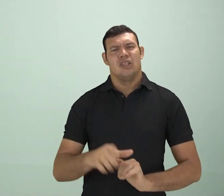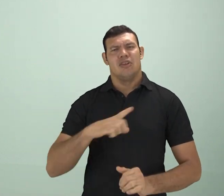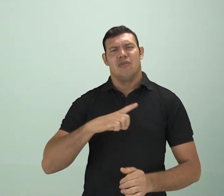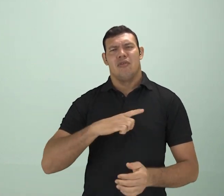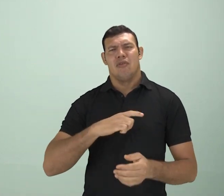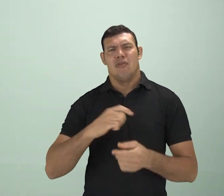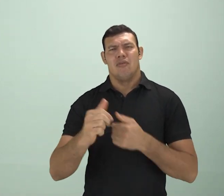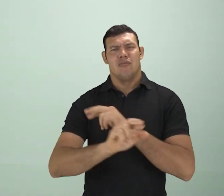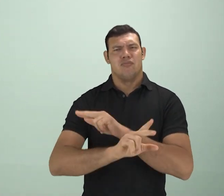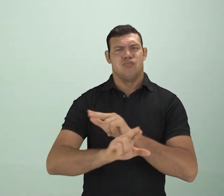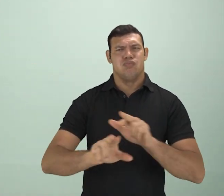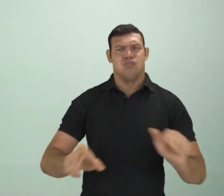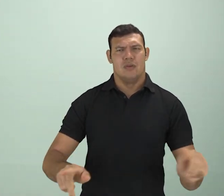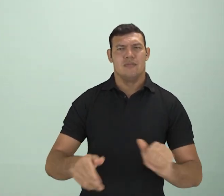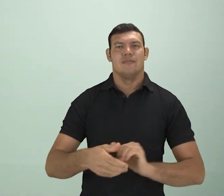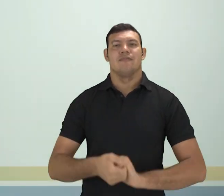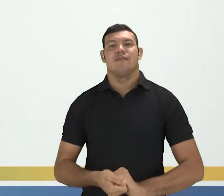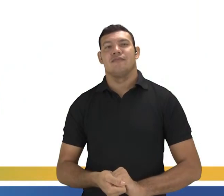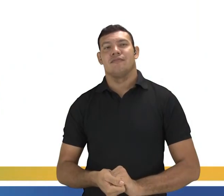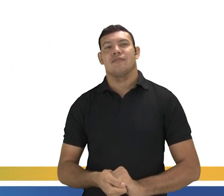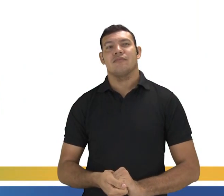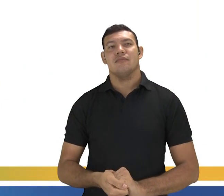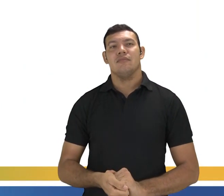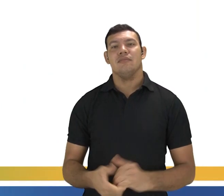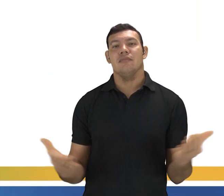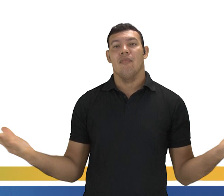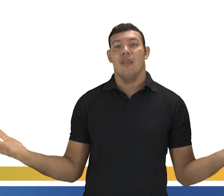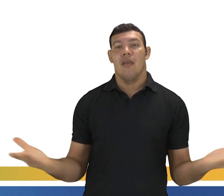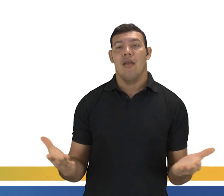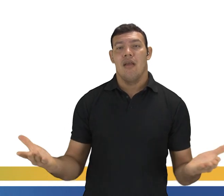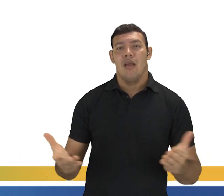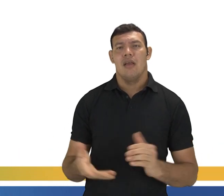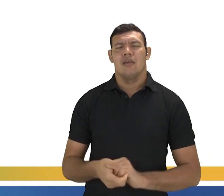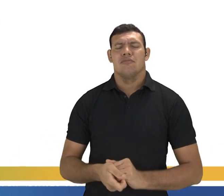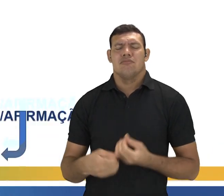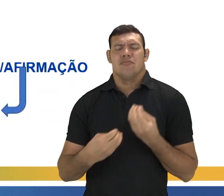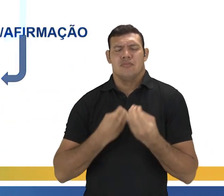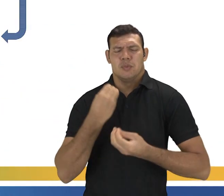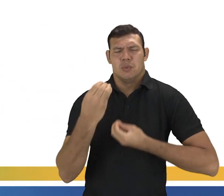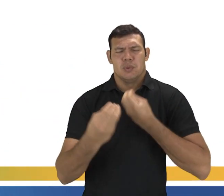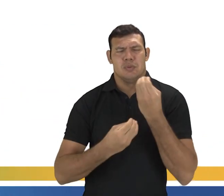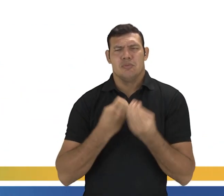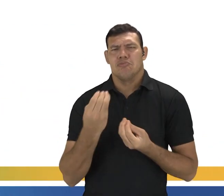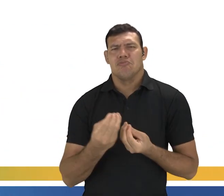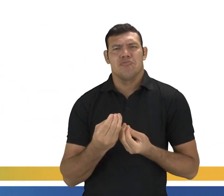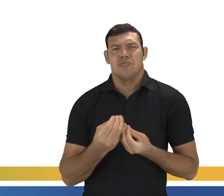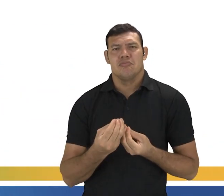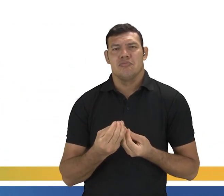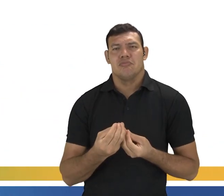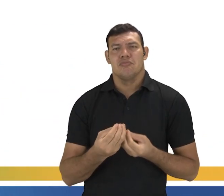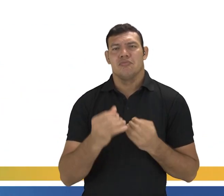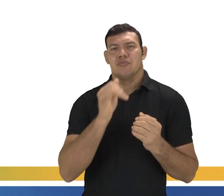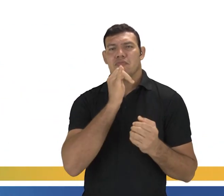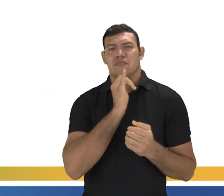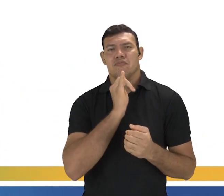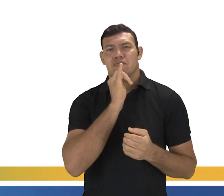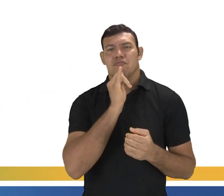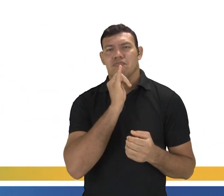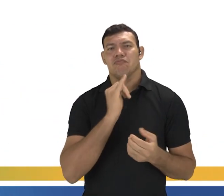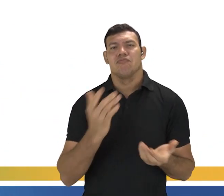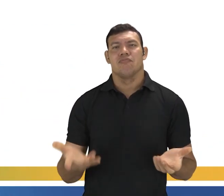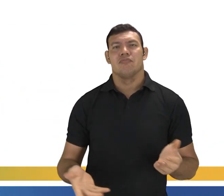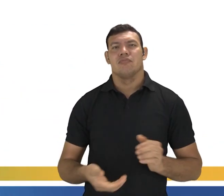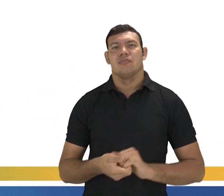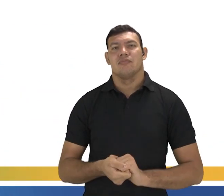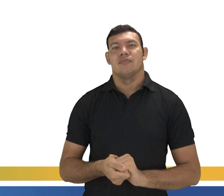vocês. Vamos então a um modelo, a um exemplo de como seria essa estratégia de exemplificação.